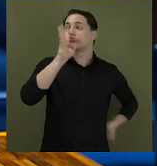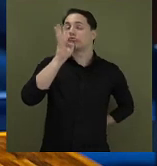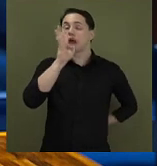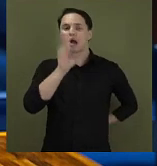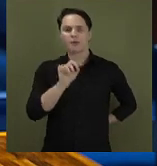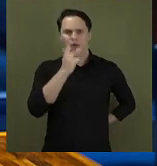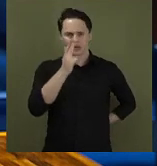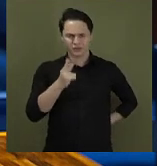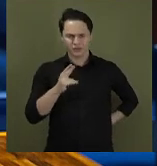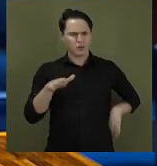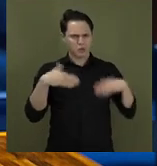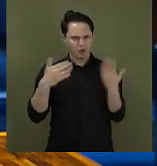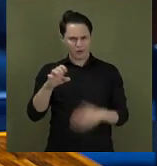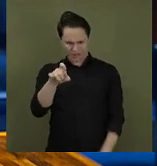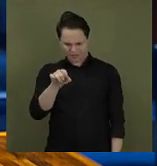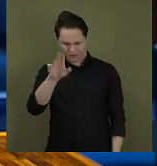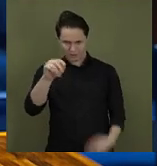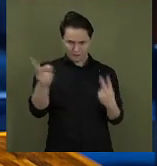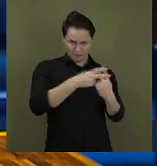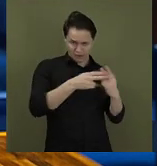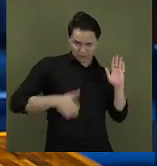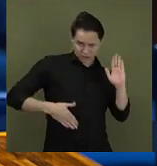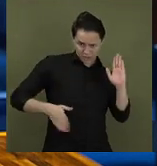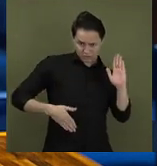específico: prender bandido, prender gente que roubou o